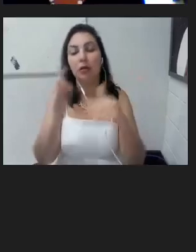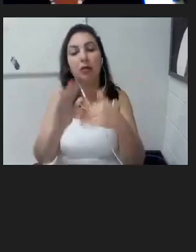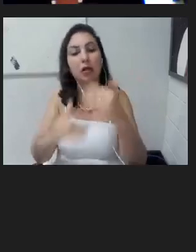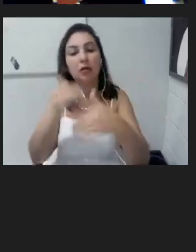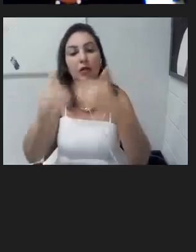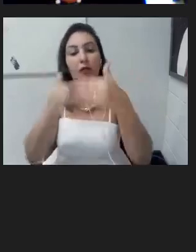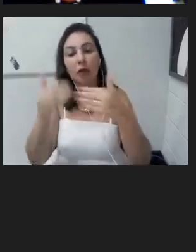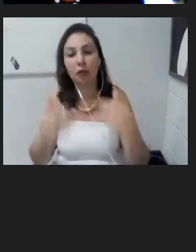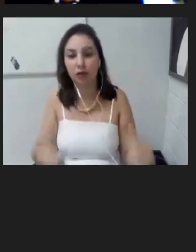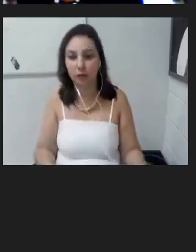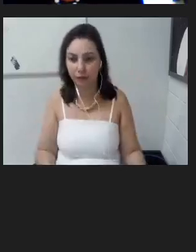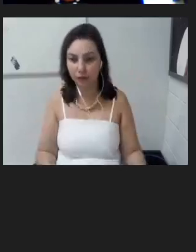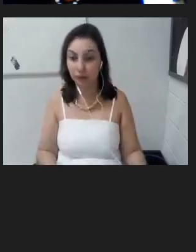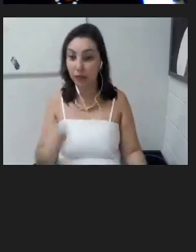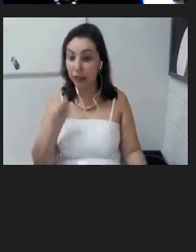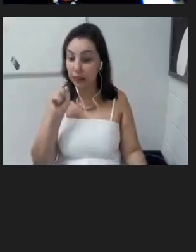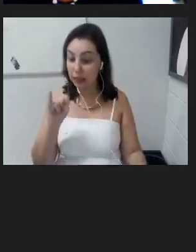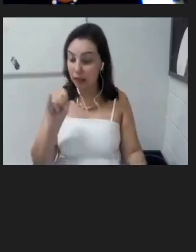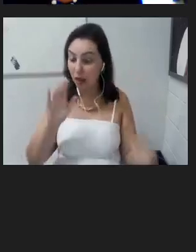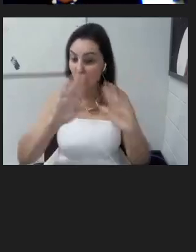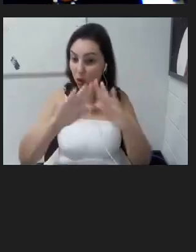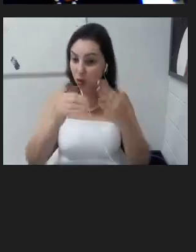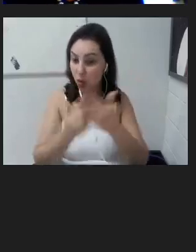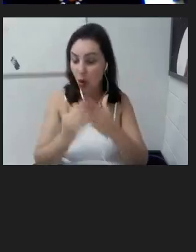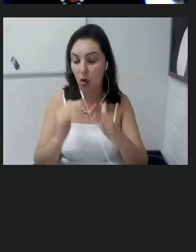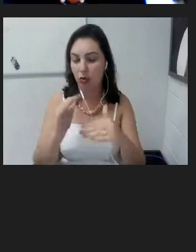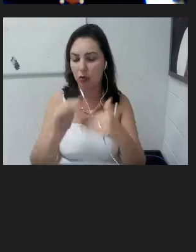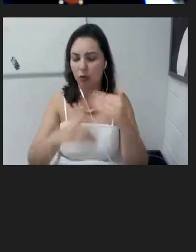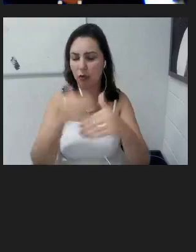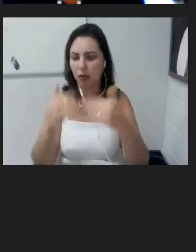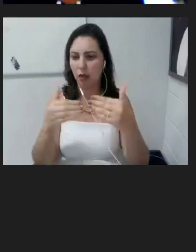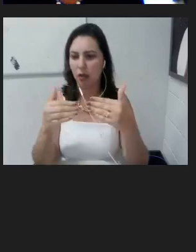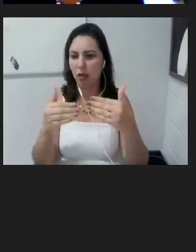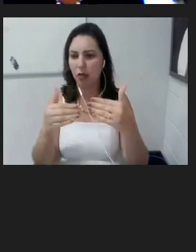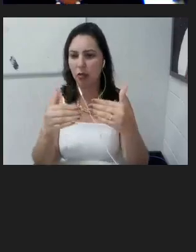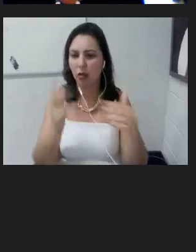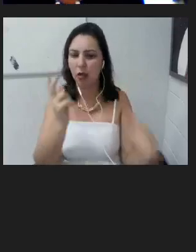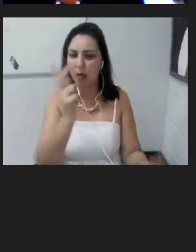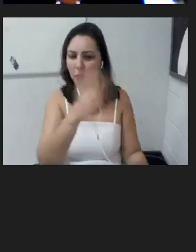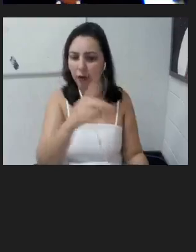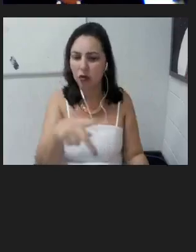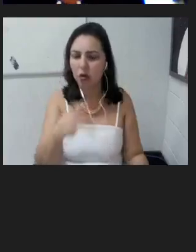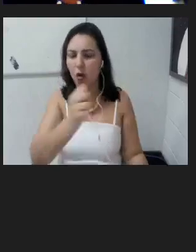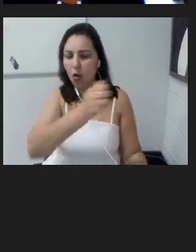uma promoção do desenvolvimento de todos, professor, aluno,